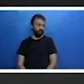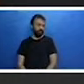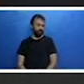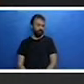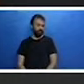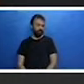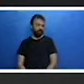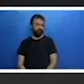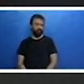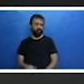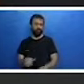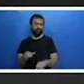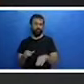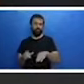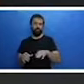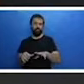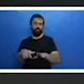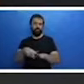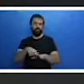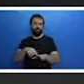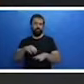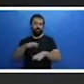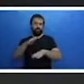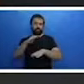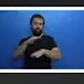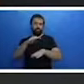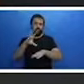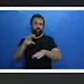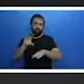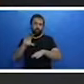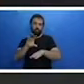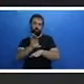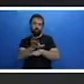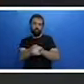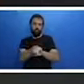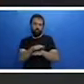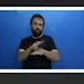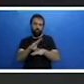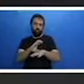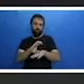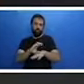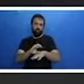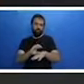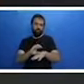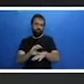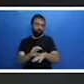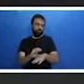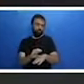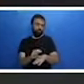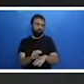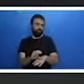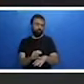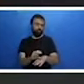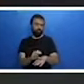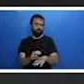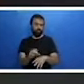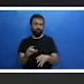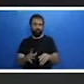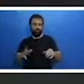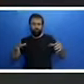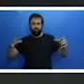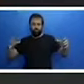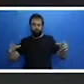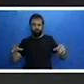vocês coloca almofada no pé parecendo com aquele Tá parecendo aquele do sapato não é almofada é